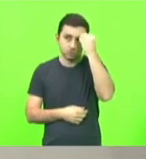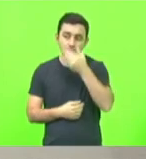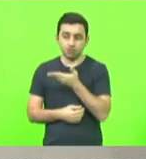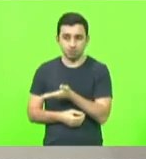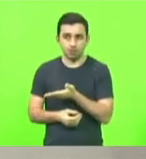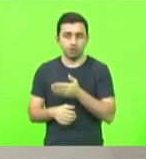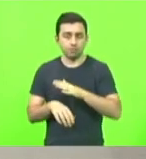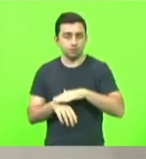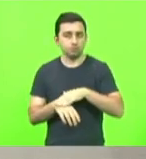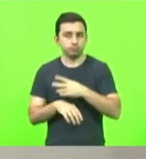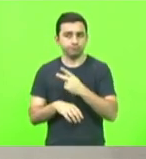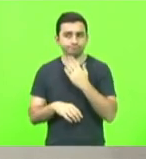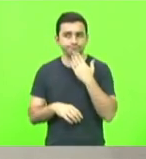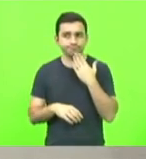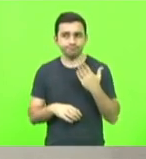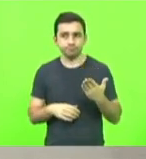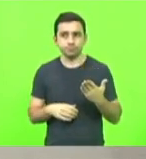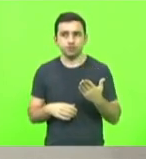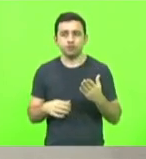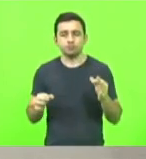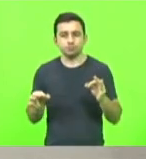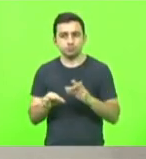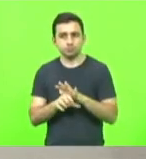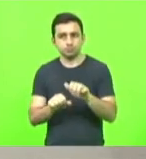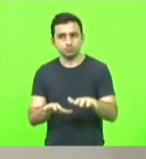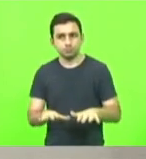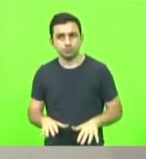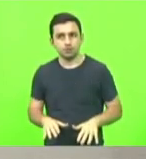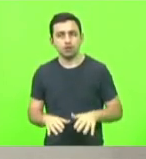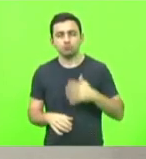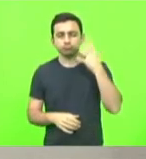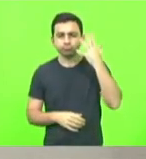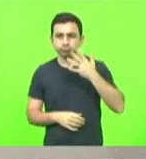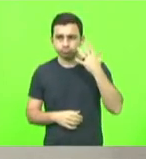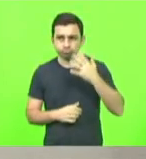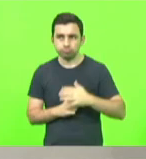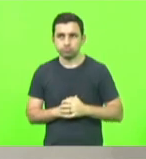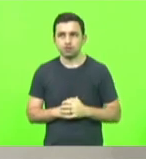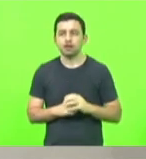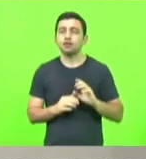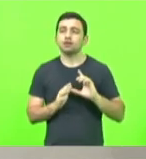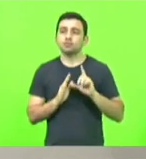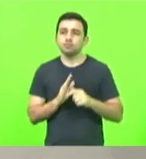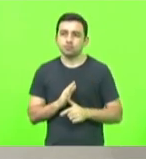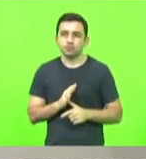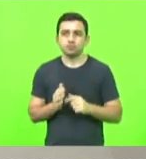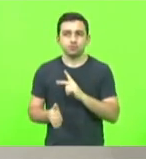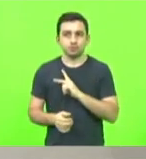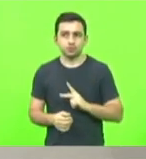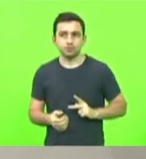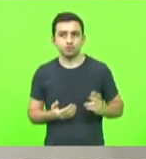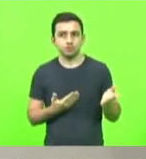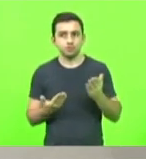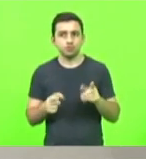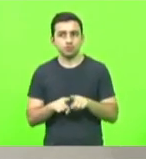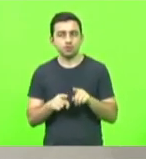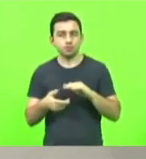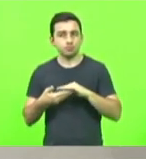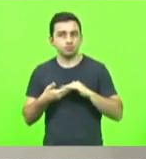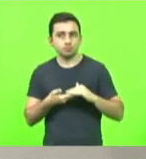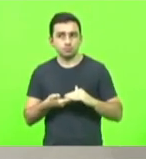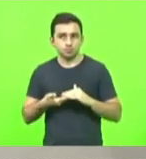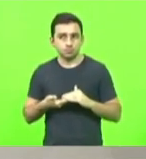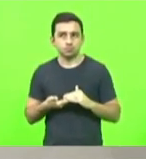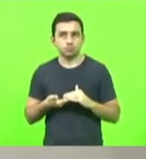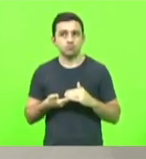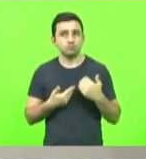do requerimento que encerrou a presente sessão, fez uso da palavra. Na sequência, a senhora presidente convidou o mestre de cerimônias